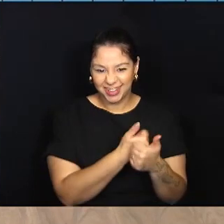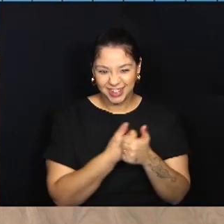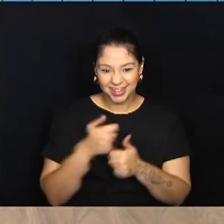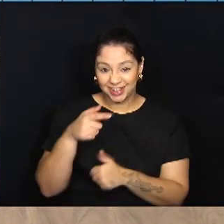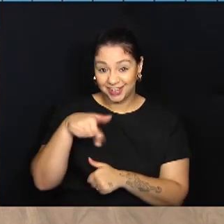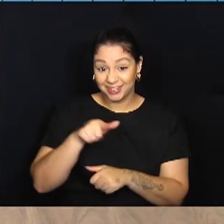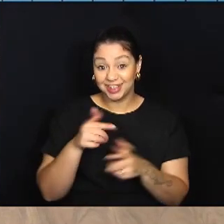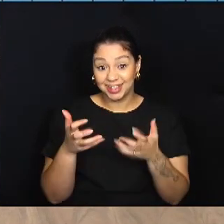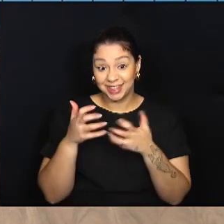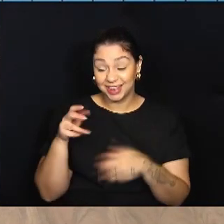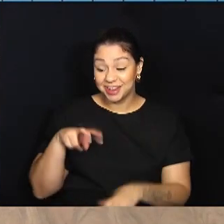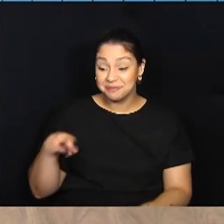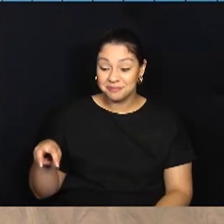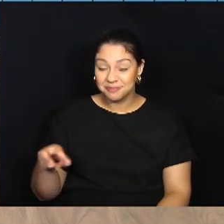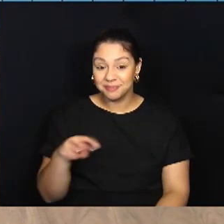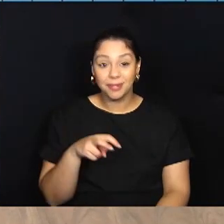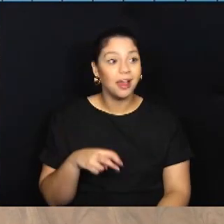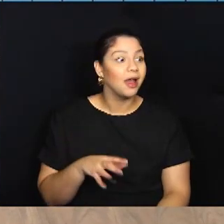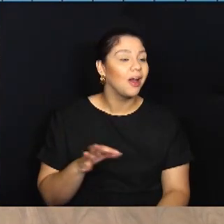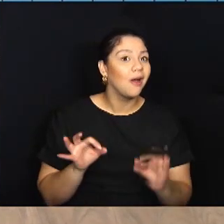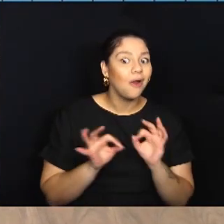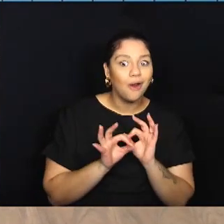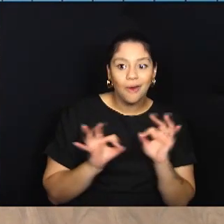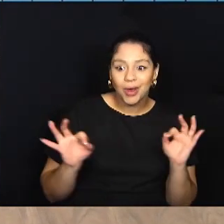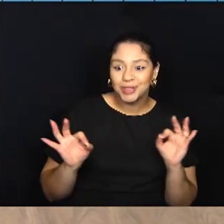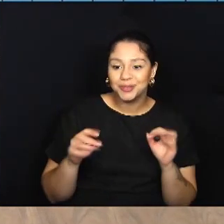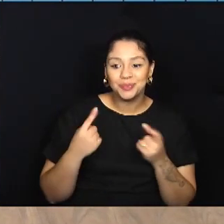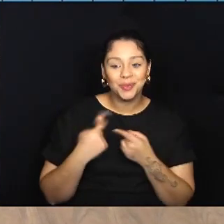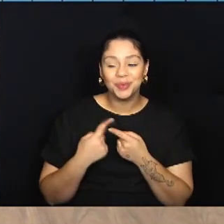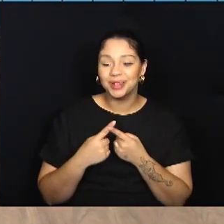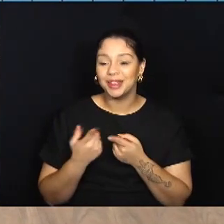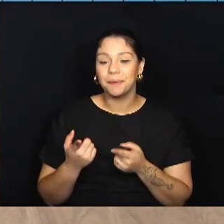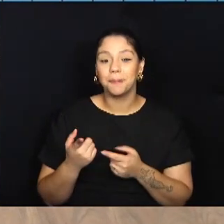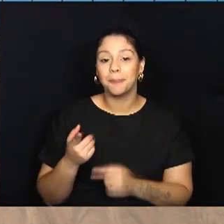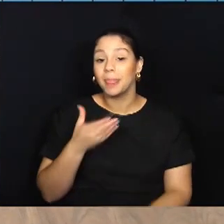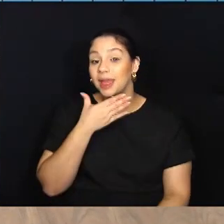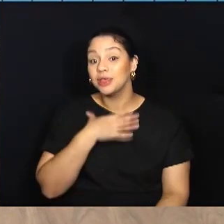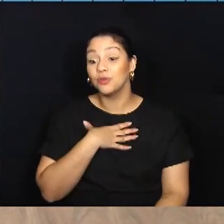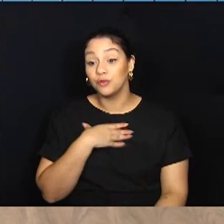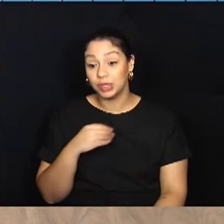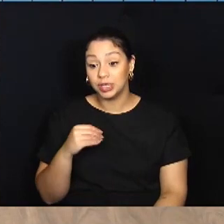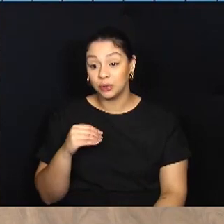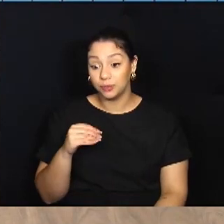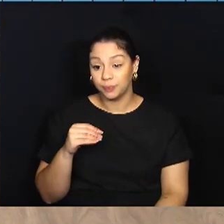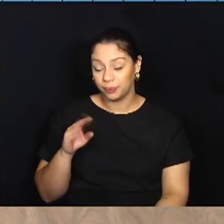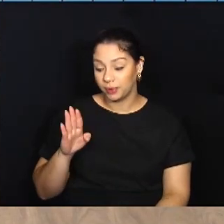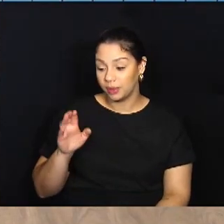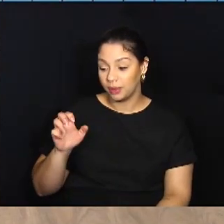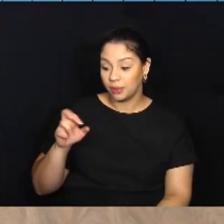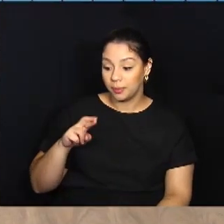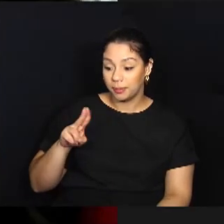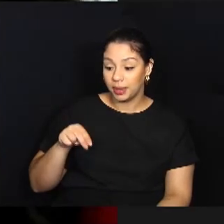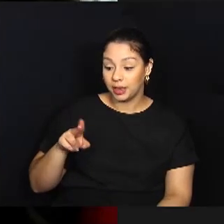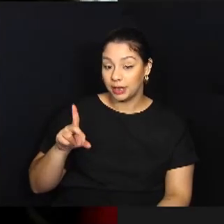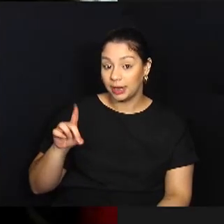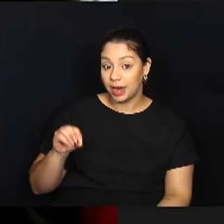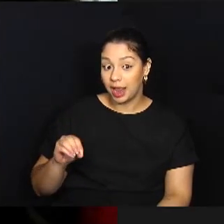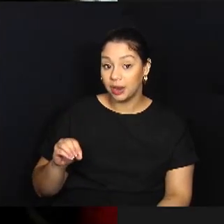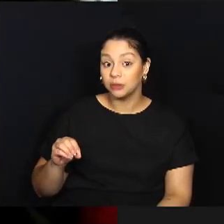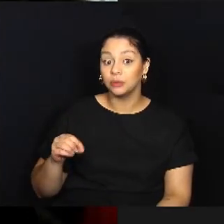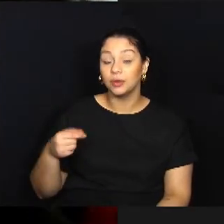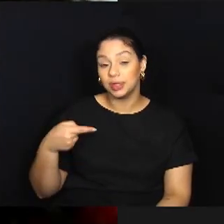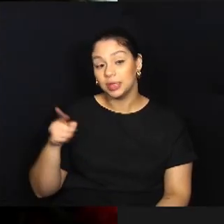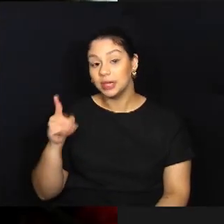ir. Foi ótimo, porque aí, por exemplo, aí quando o Bernardo falou pra gente, olha, eu ia almoçar muito com meu pai no restaurante Americana.